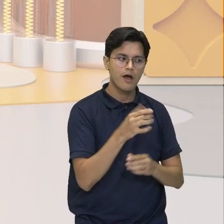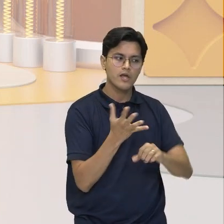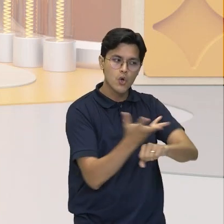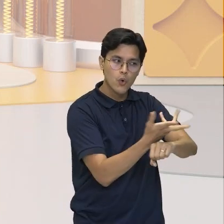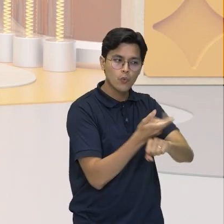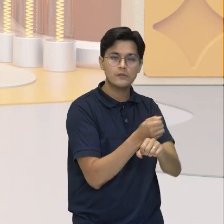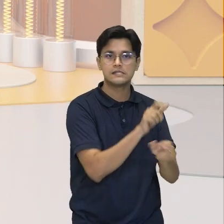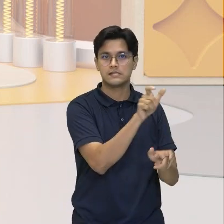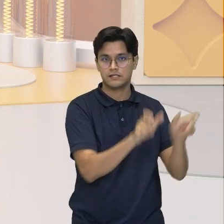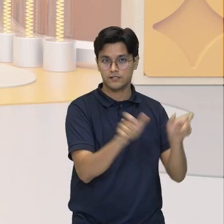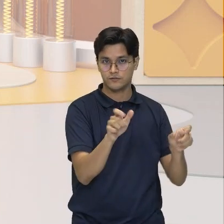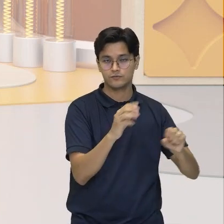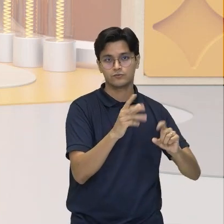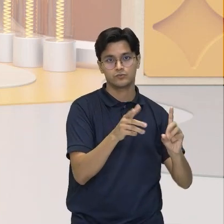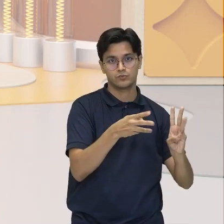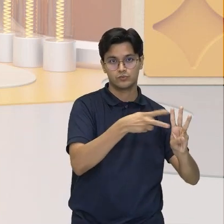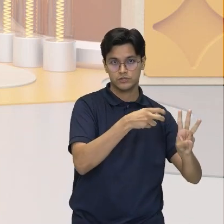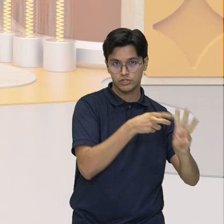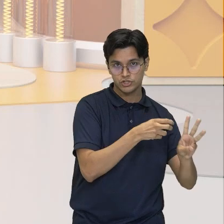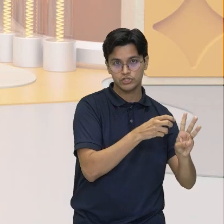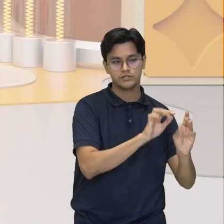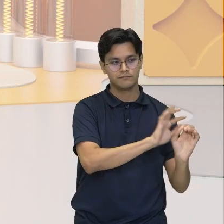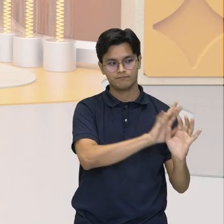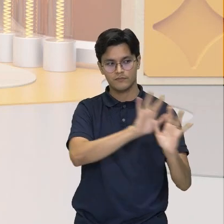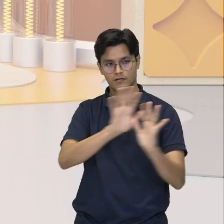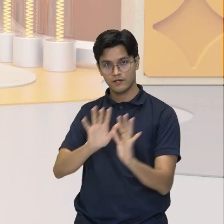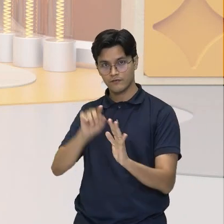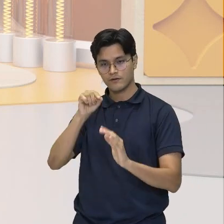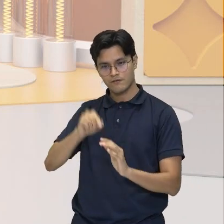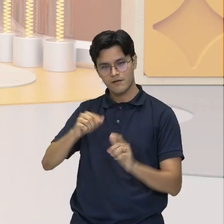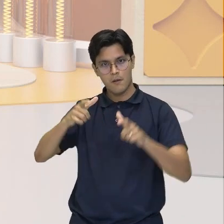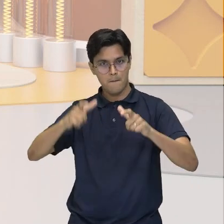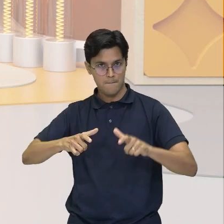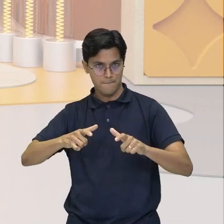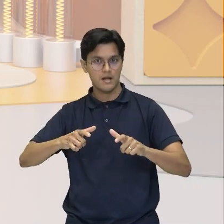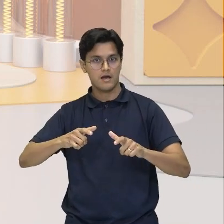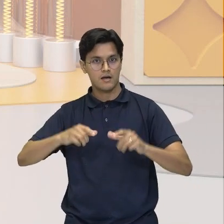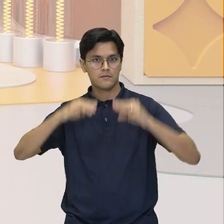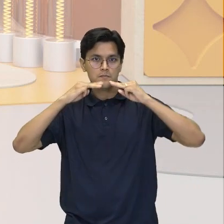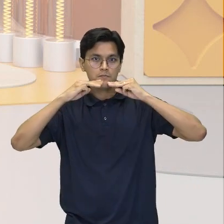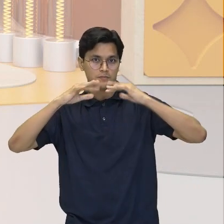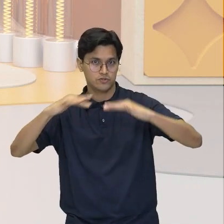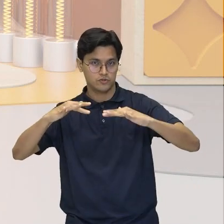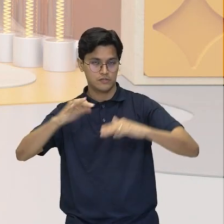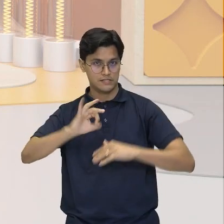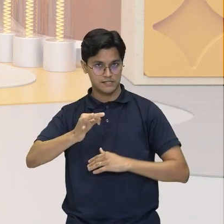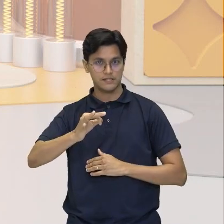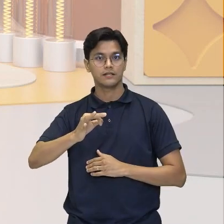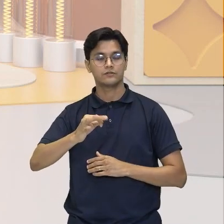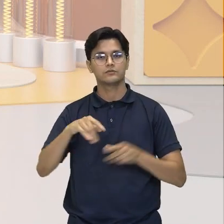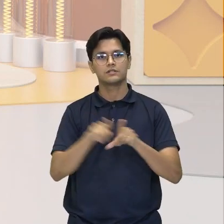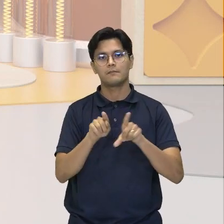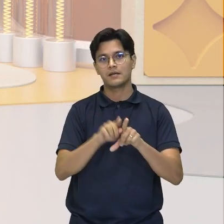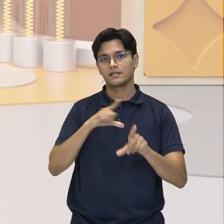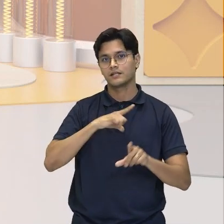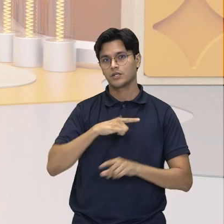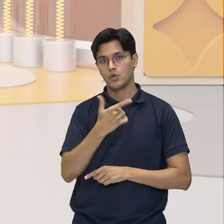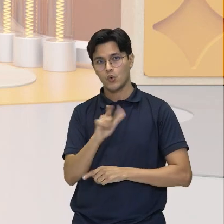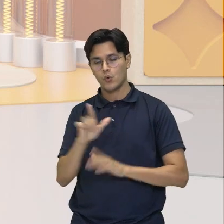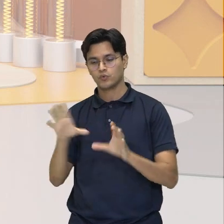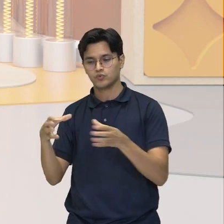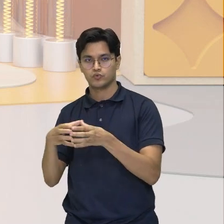as missões. Ou, a outra forma, eram os indígenas escravos, que eram